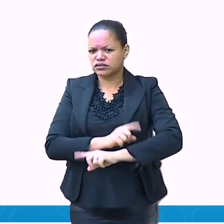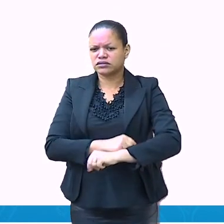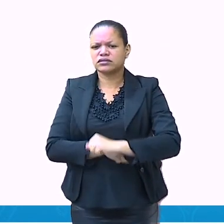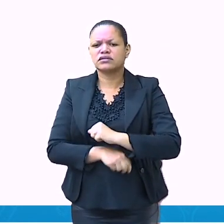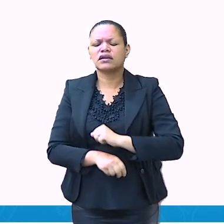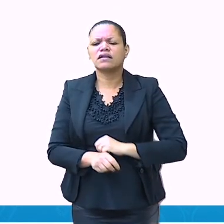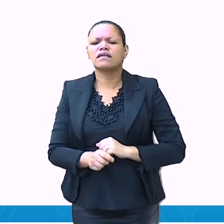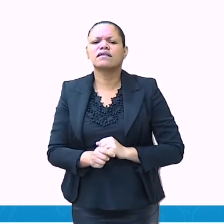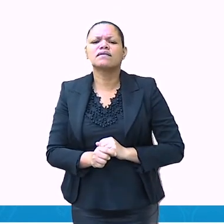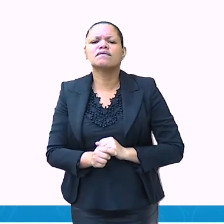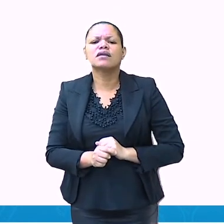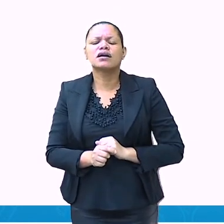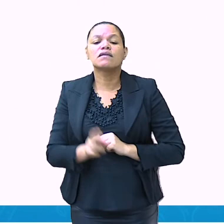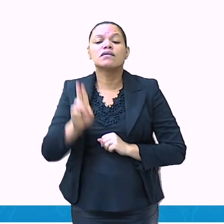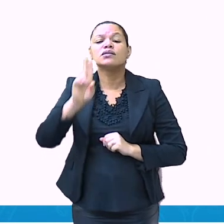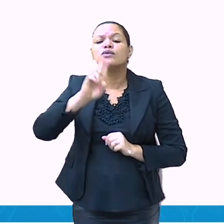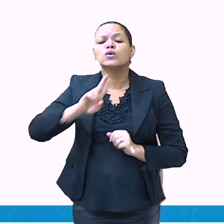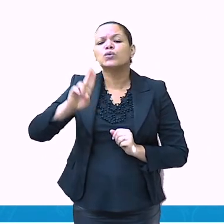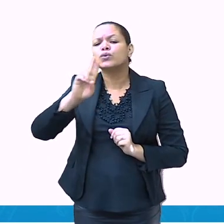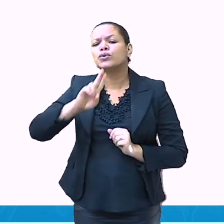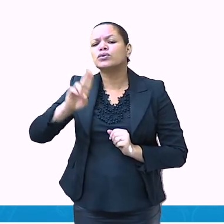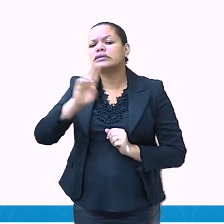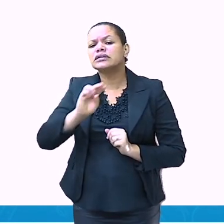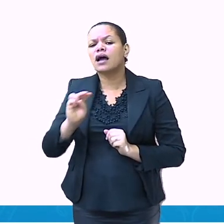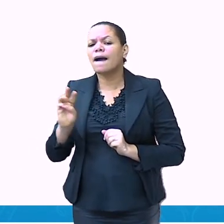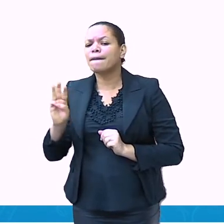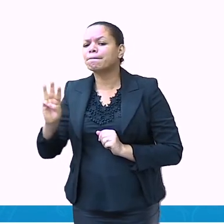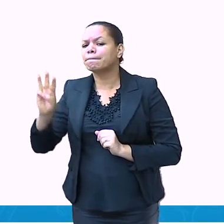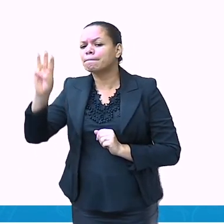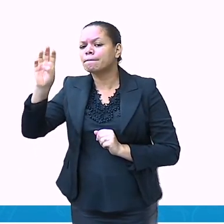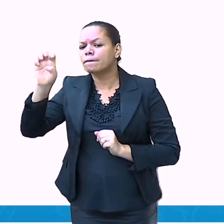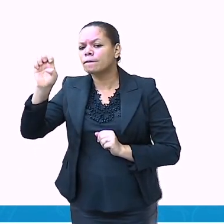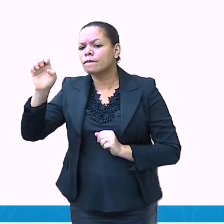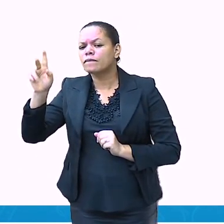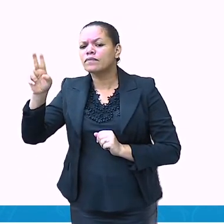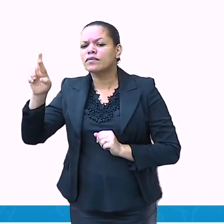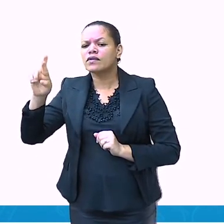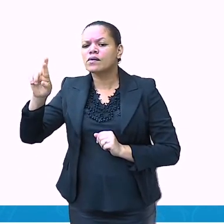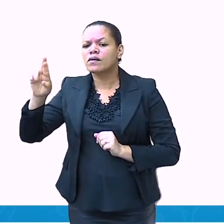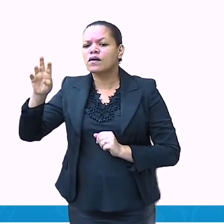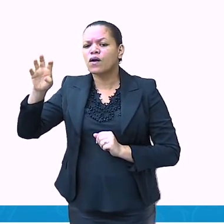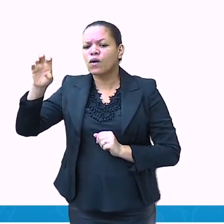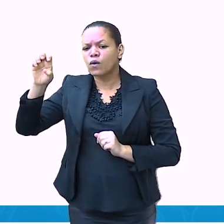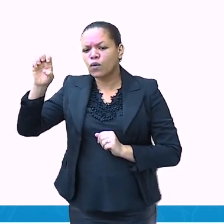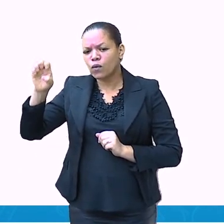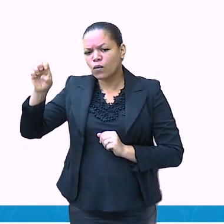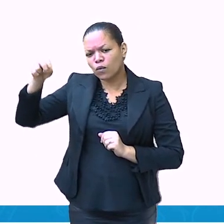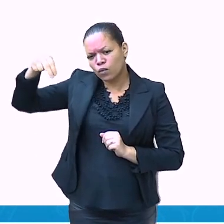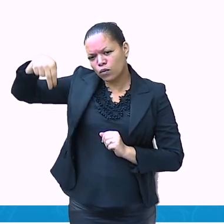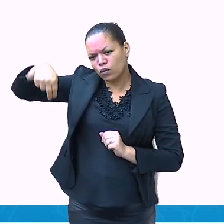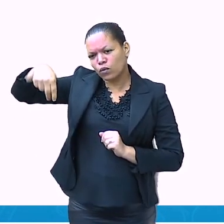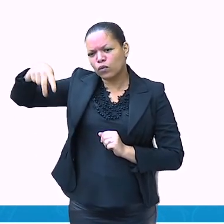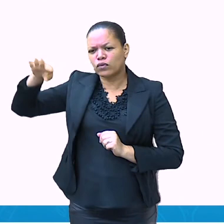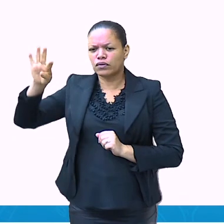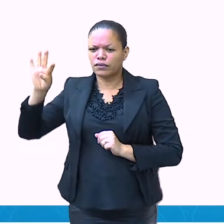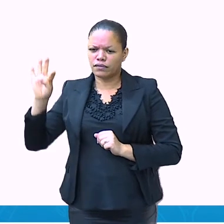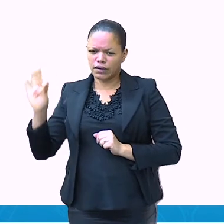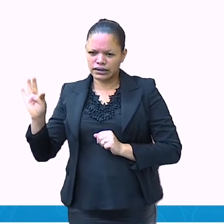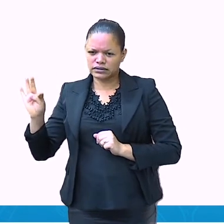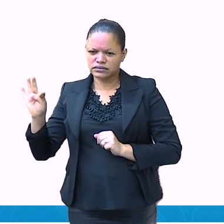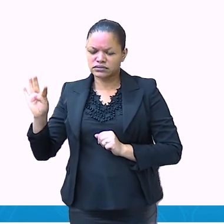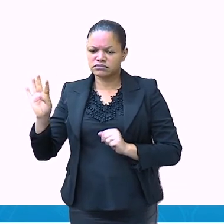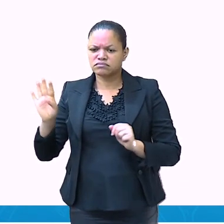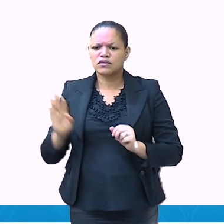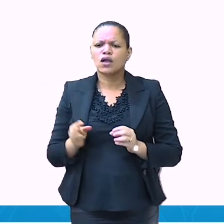were not, we weren't, when the subject is, quando a gente